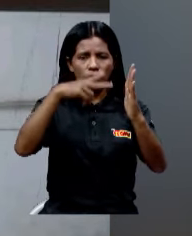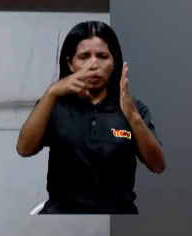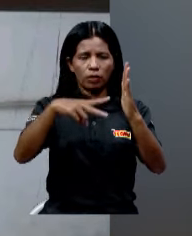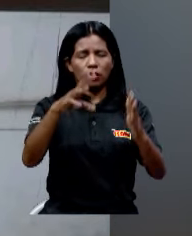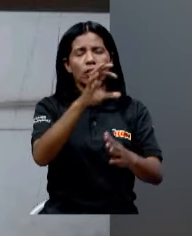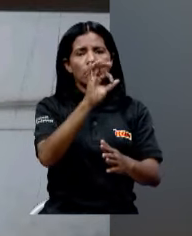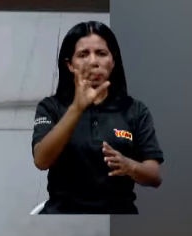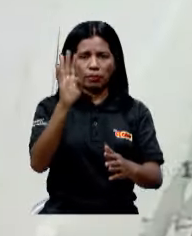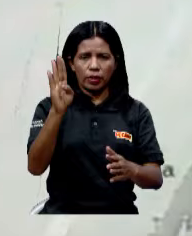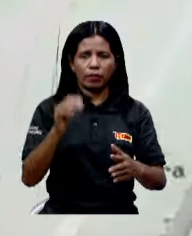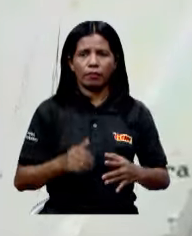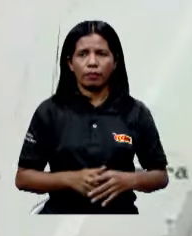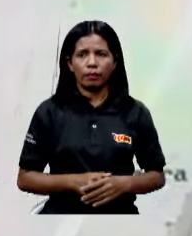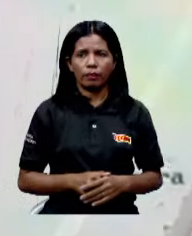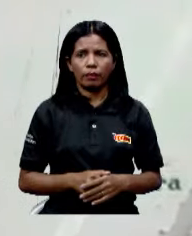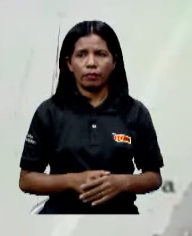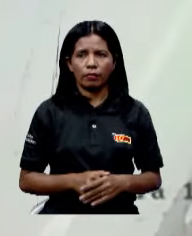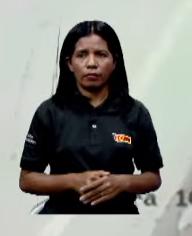rede social.